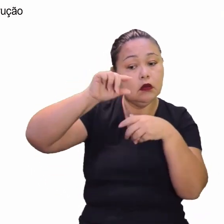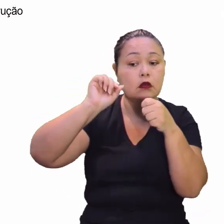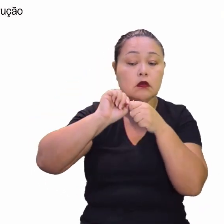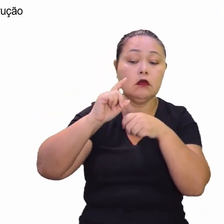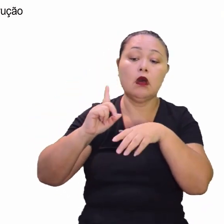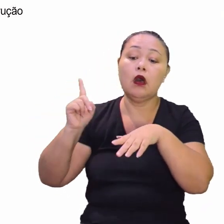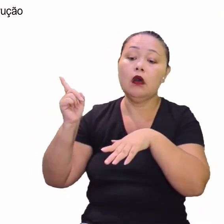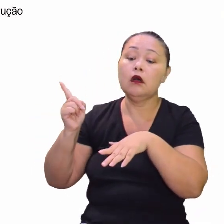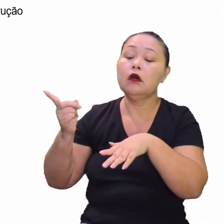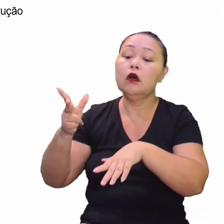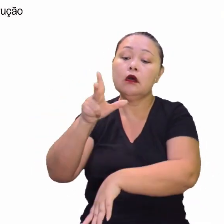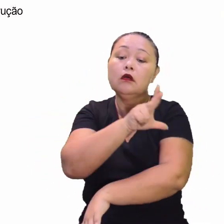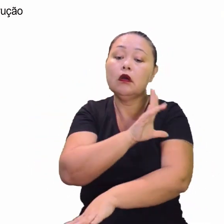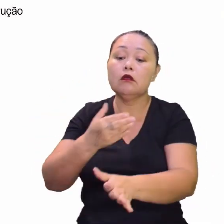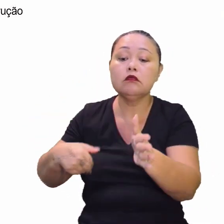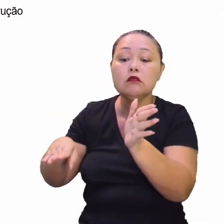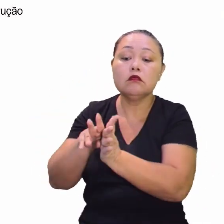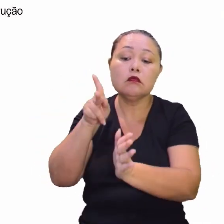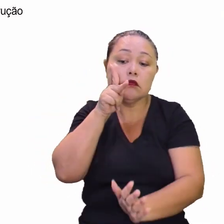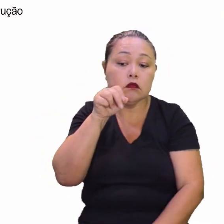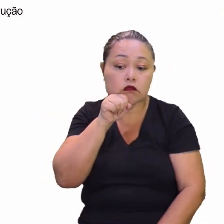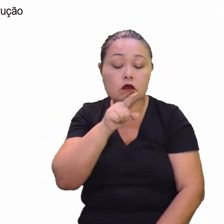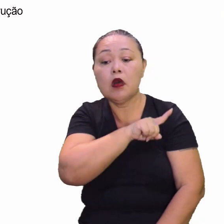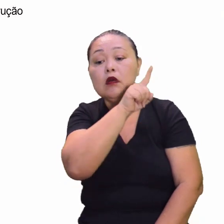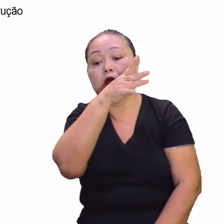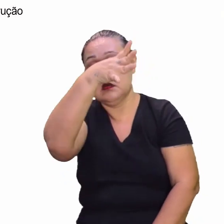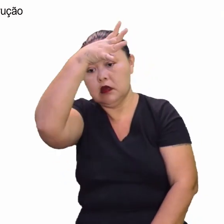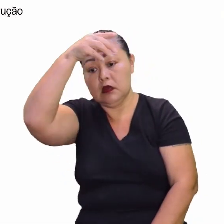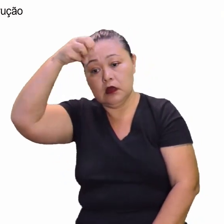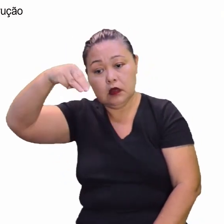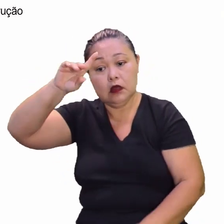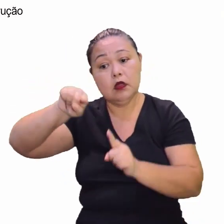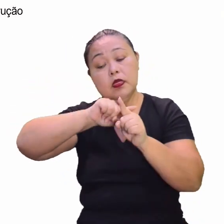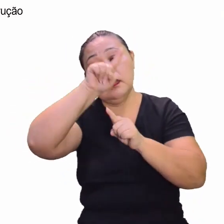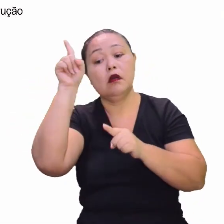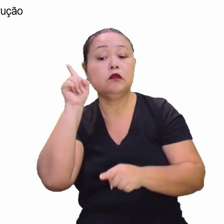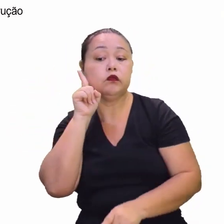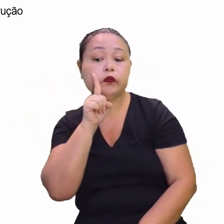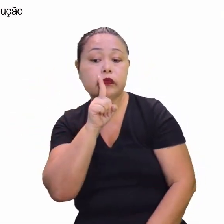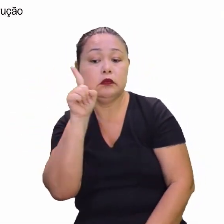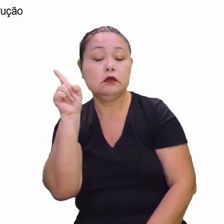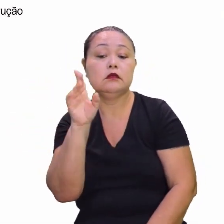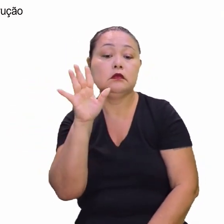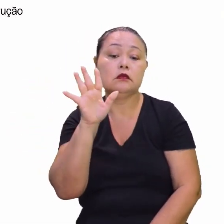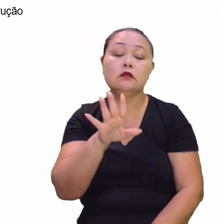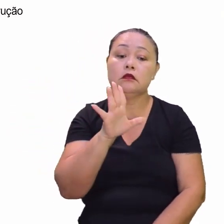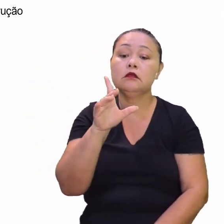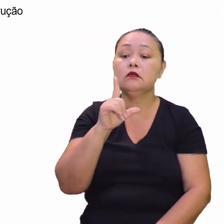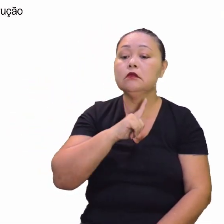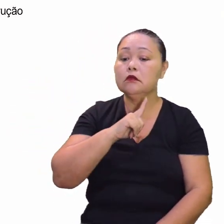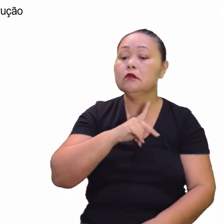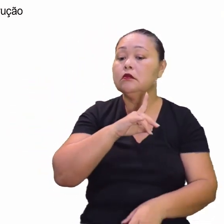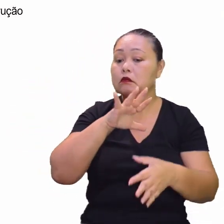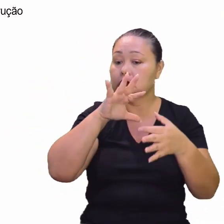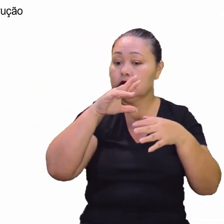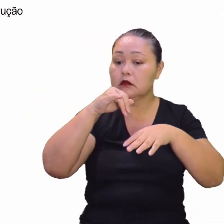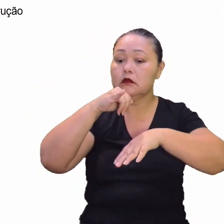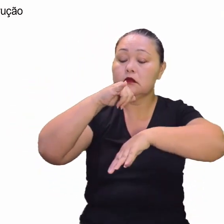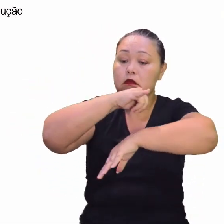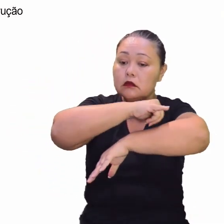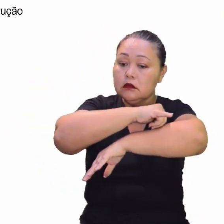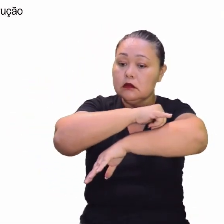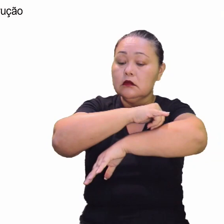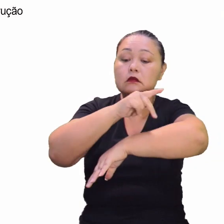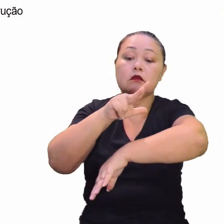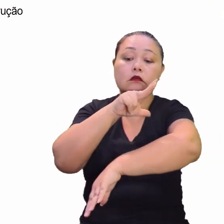aqui, vem Vilhena, Porto Velho, Manaus, e de lá parte para Miami. Isso. Então, seria um voo internacional. Então, de